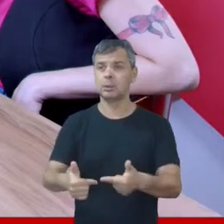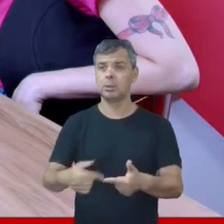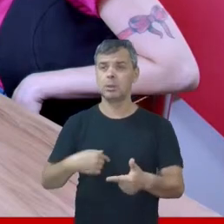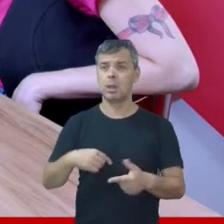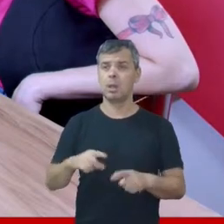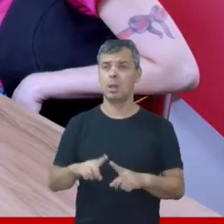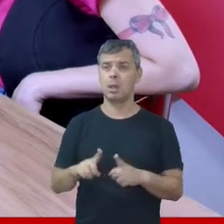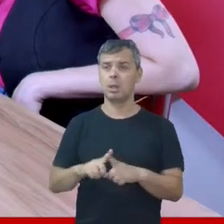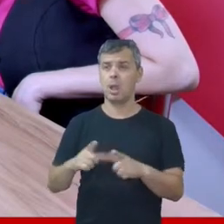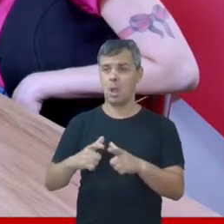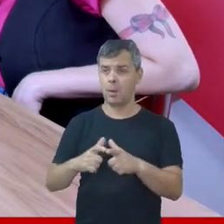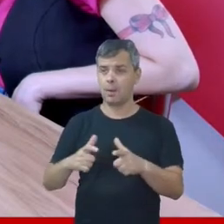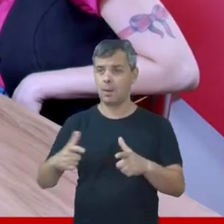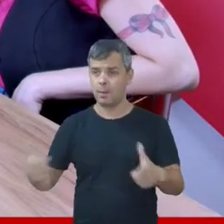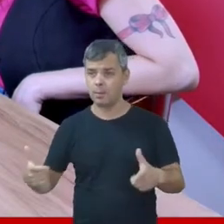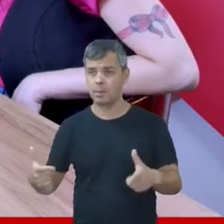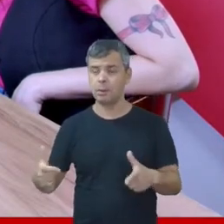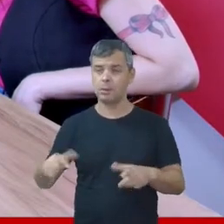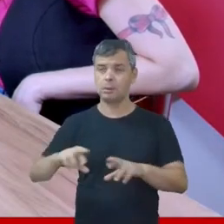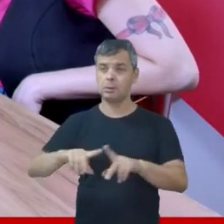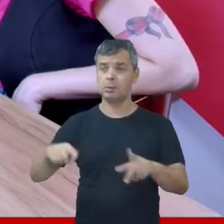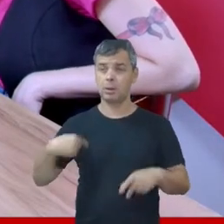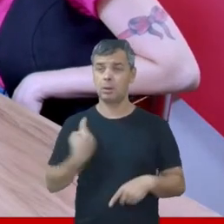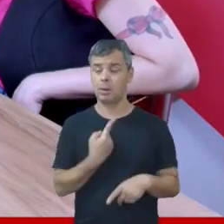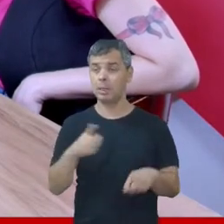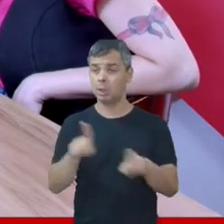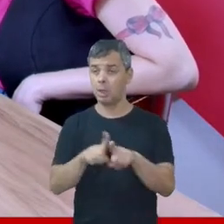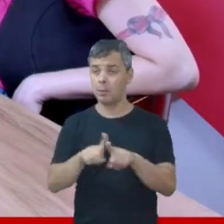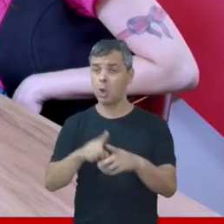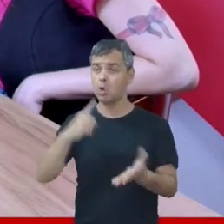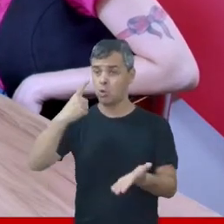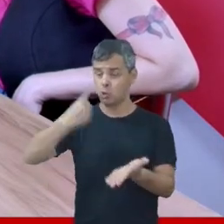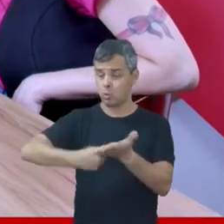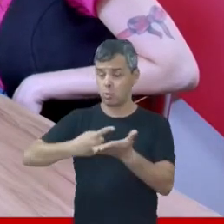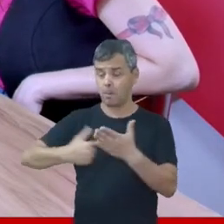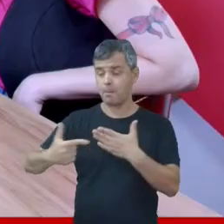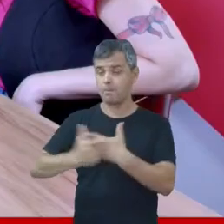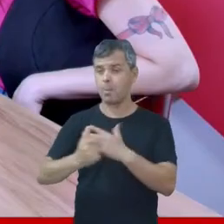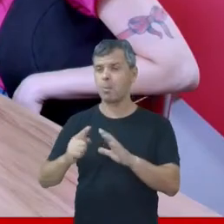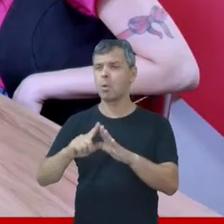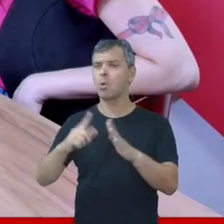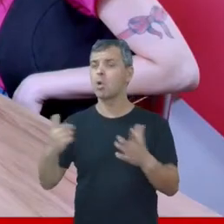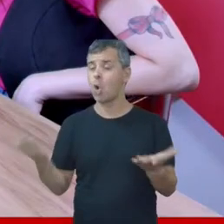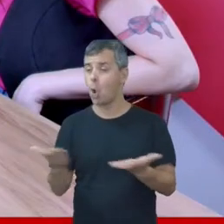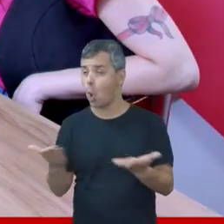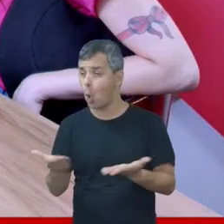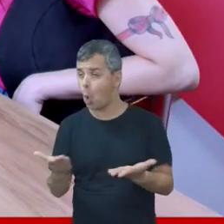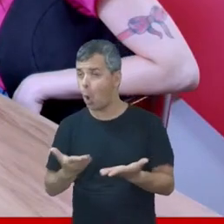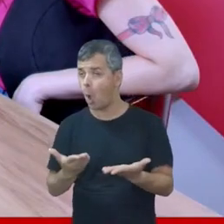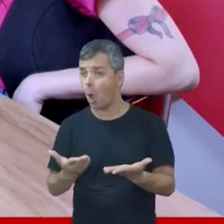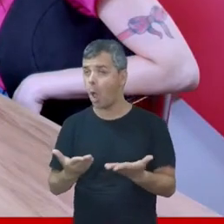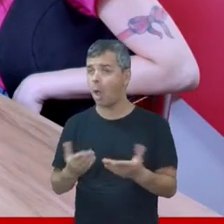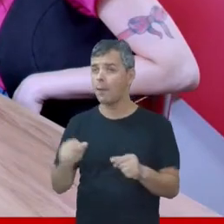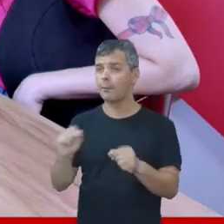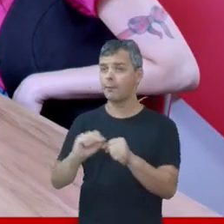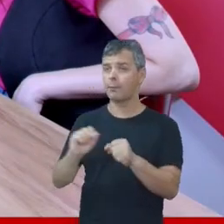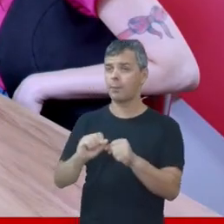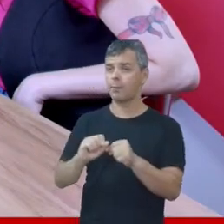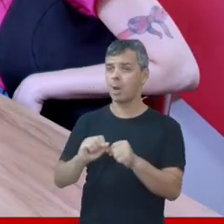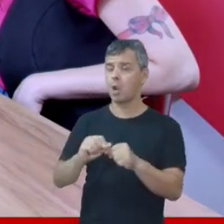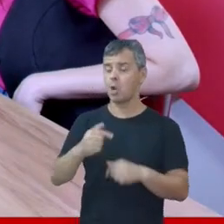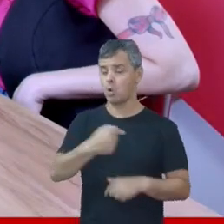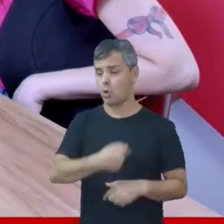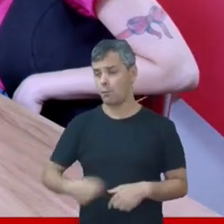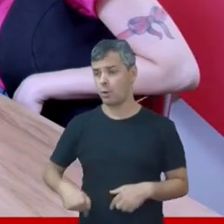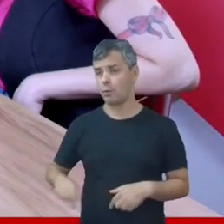religiosa ou para aumentar a nossa diversidade religiosa, mas que também cumpriu esse papel. Exatamente. Mas quais que são hoje as ações realizadas pelo governo